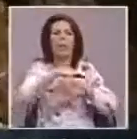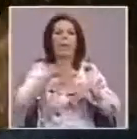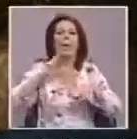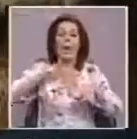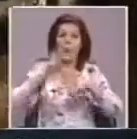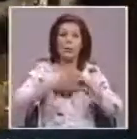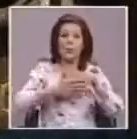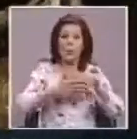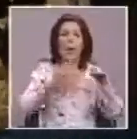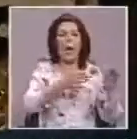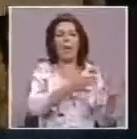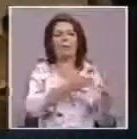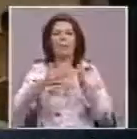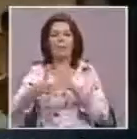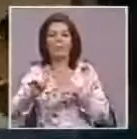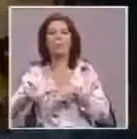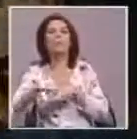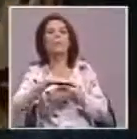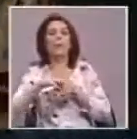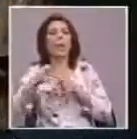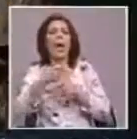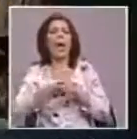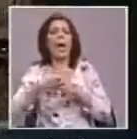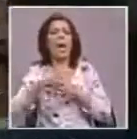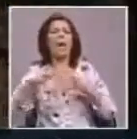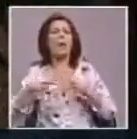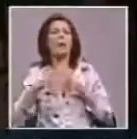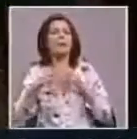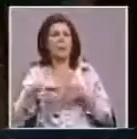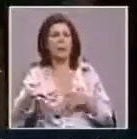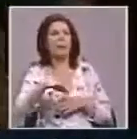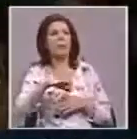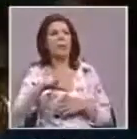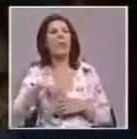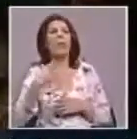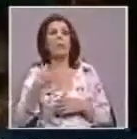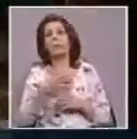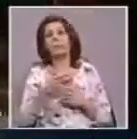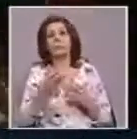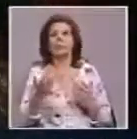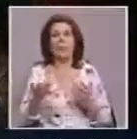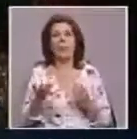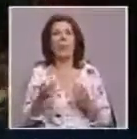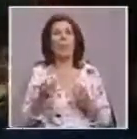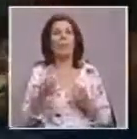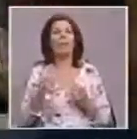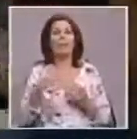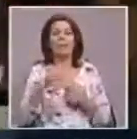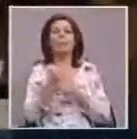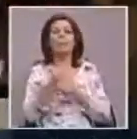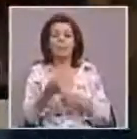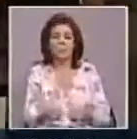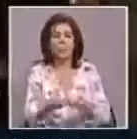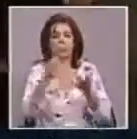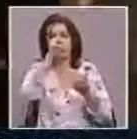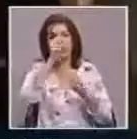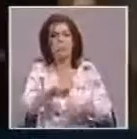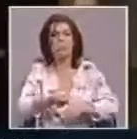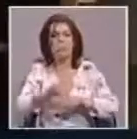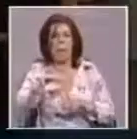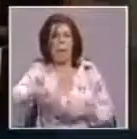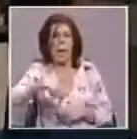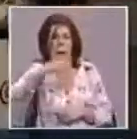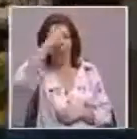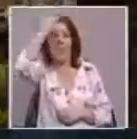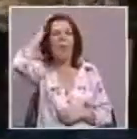queijos, dirigimos-nos agora à zona dos legumes. É uma zona onde, obviamente, são produzidos legumes